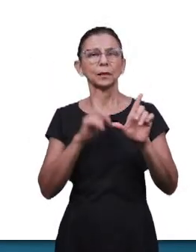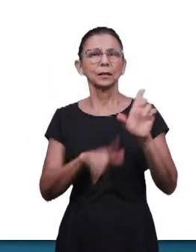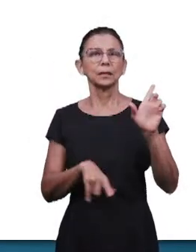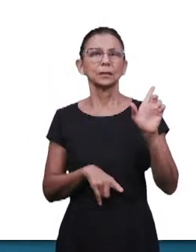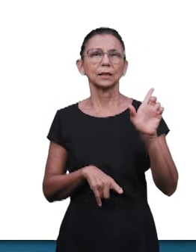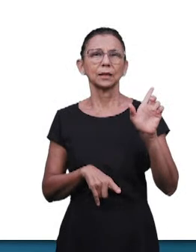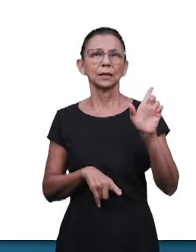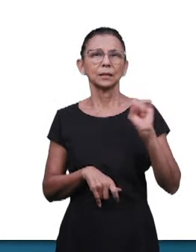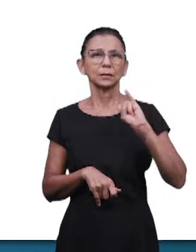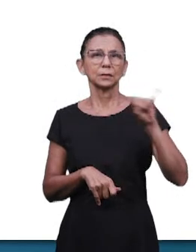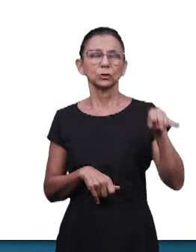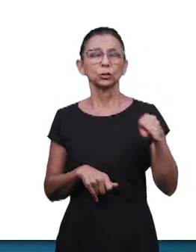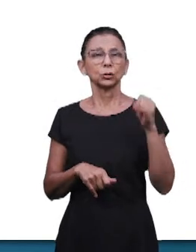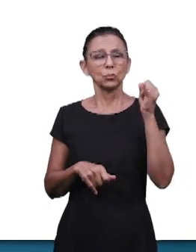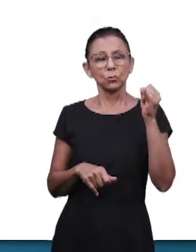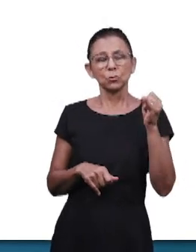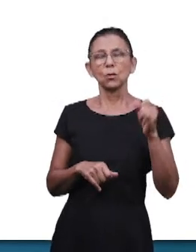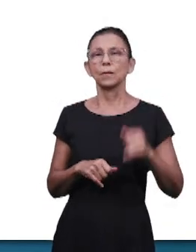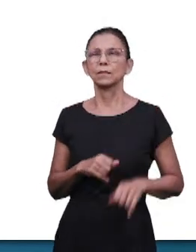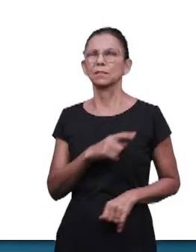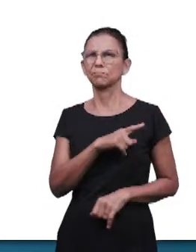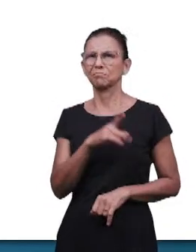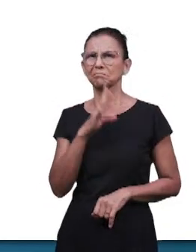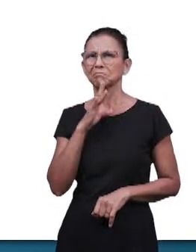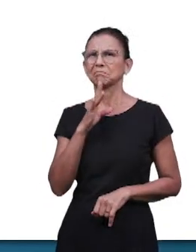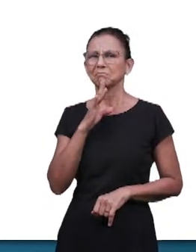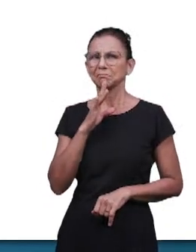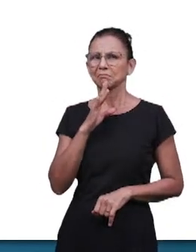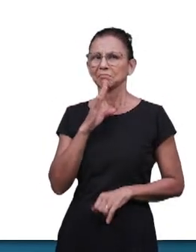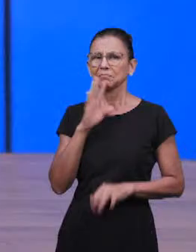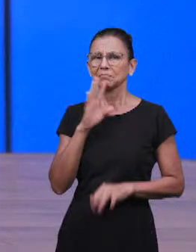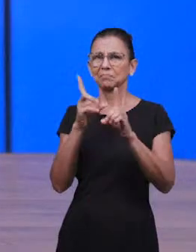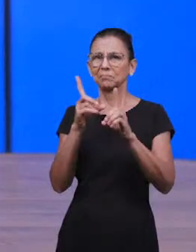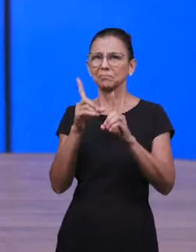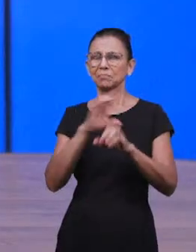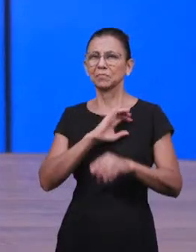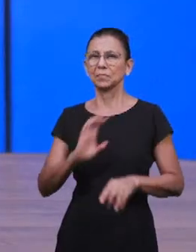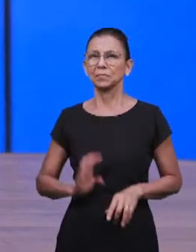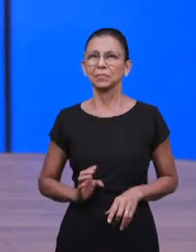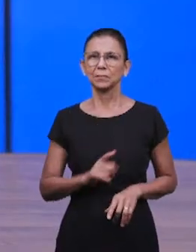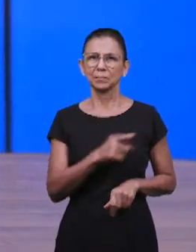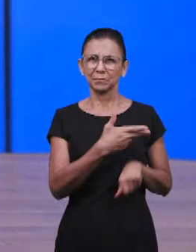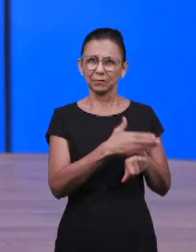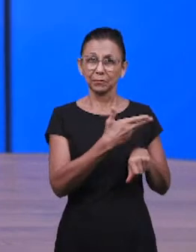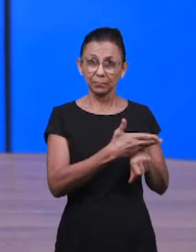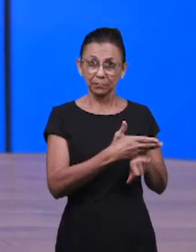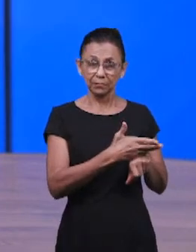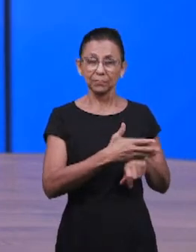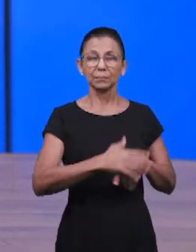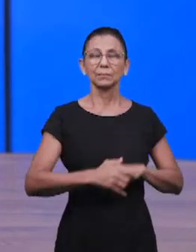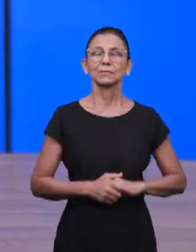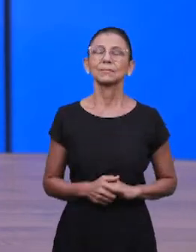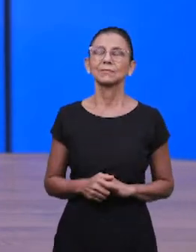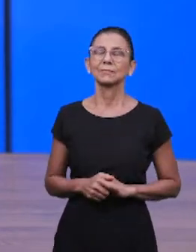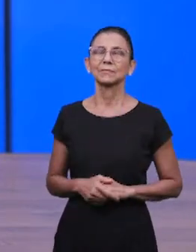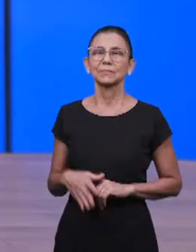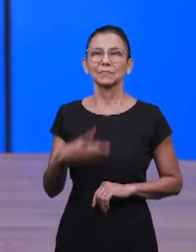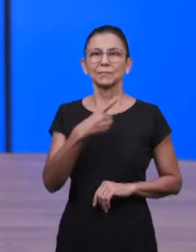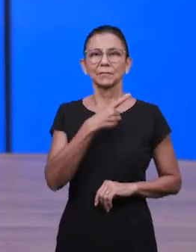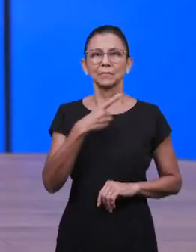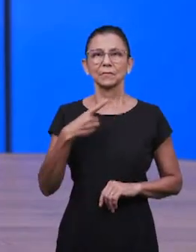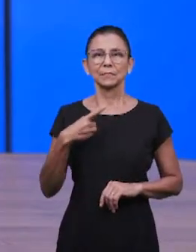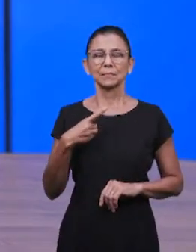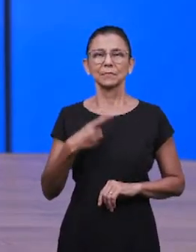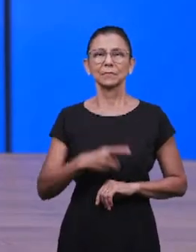última, eles conhecem e vivem a doutrina de Cristo. Vamos então à resposta, e quem vai nos responder vai ser um diácono, nosso